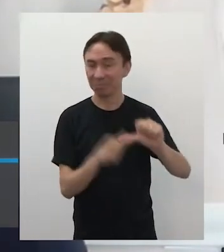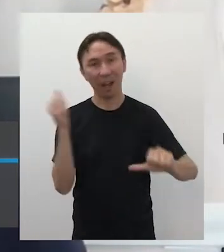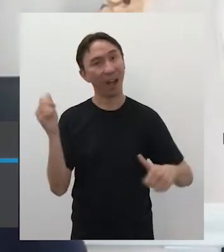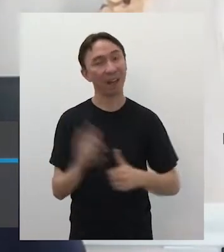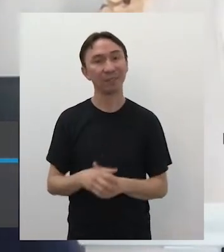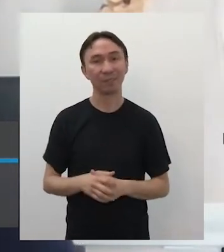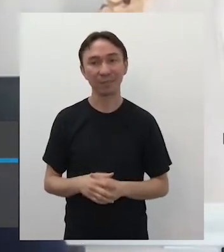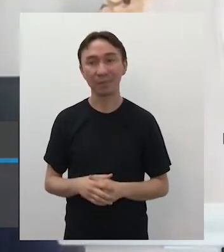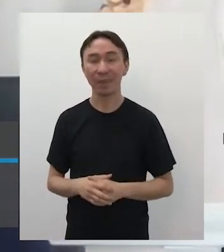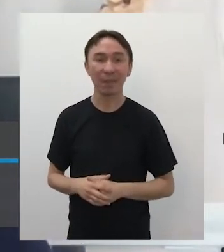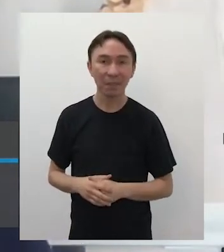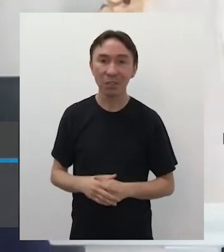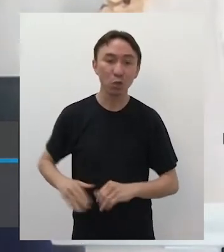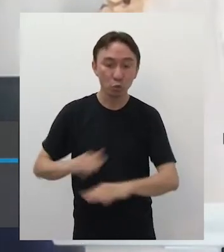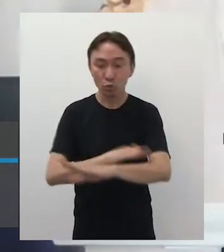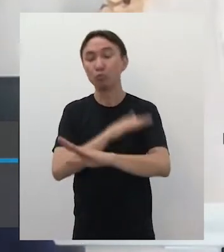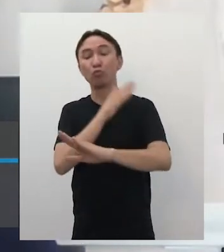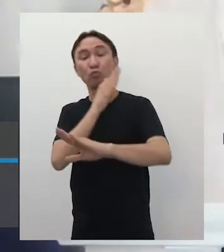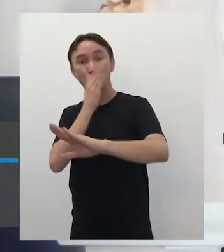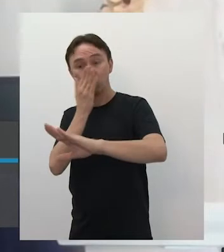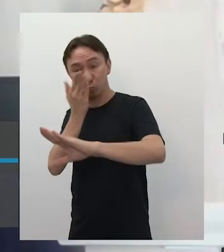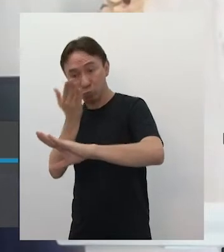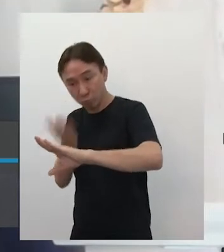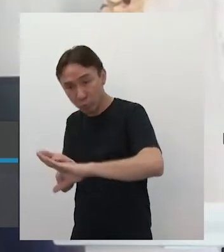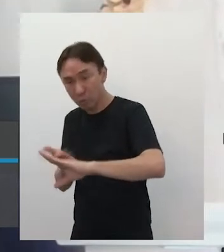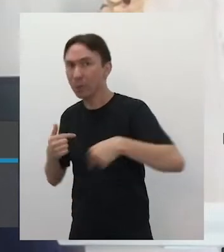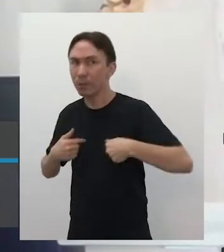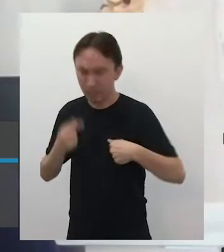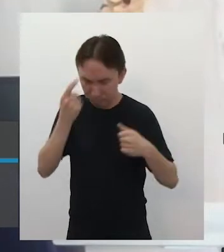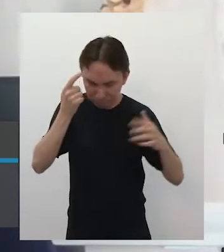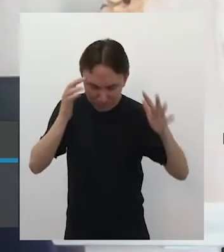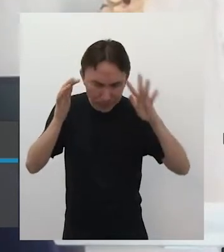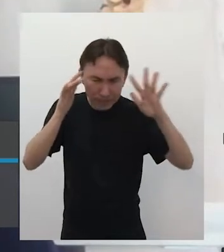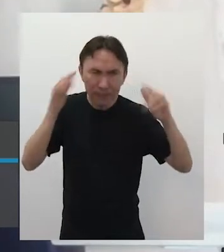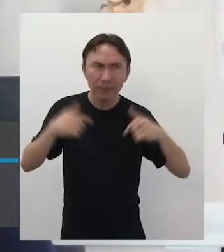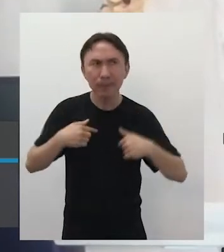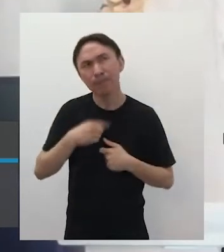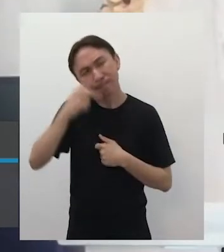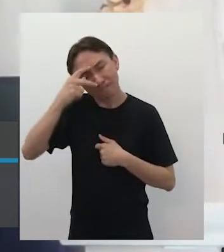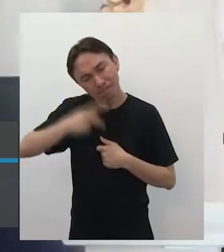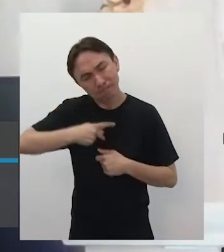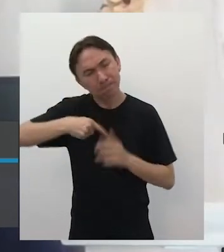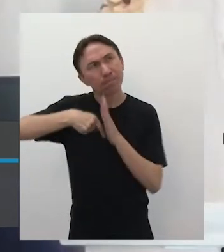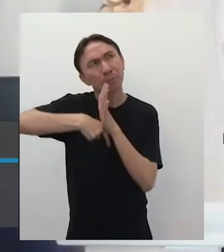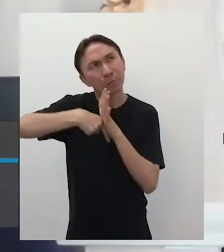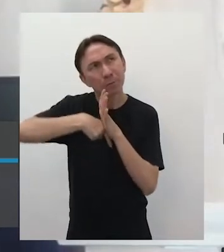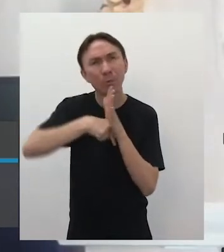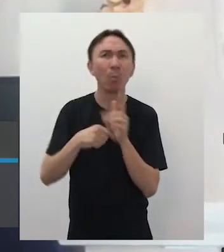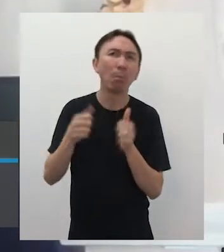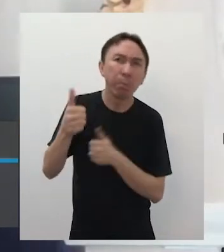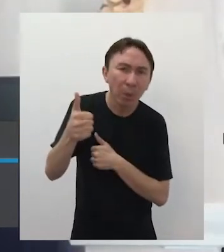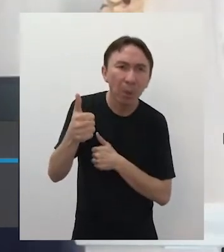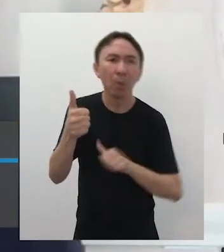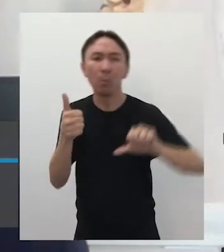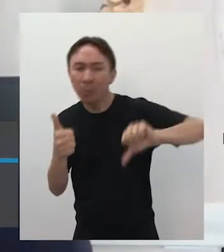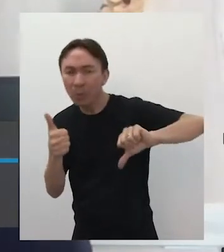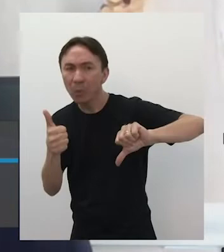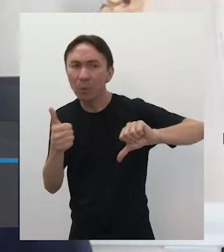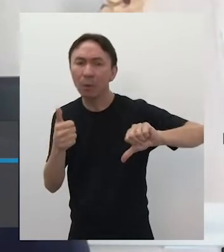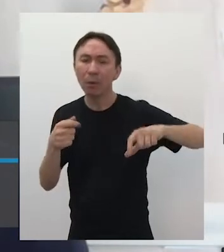essas habilidades também podem mudar de acordo com o decorrer da semana, né? Que são os imprevistos que surgem